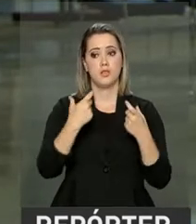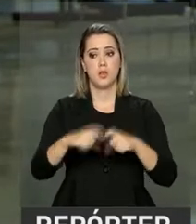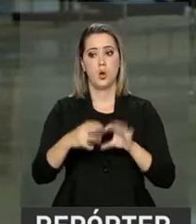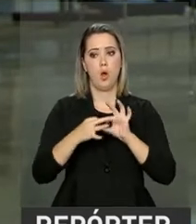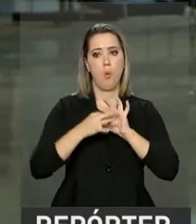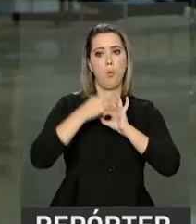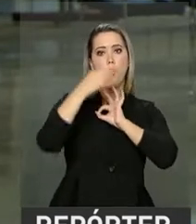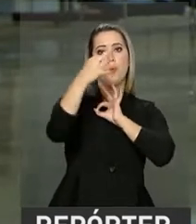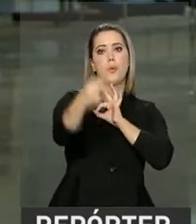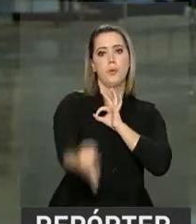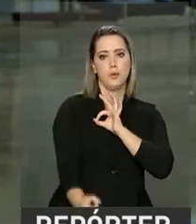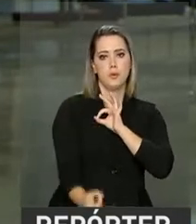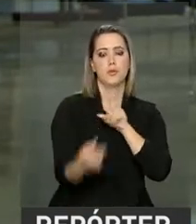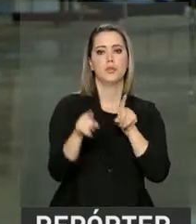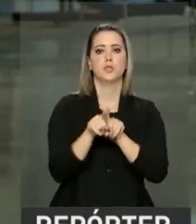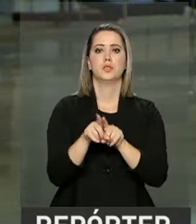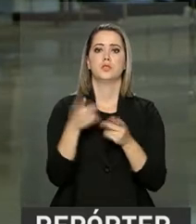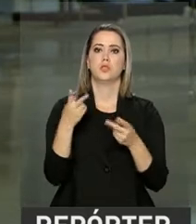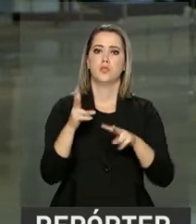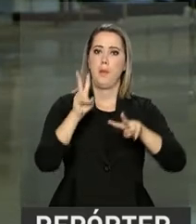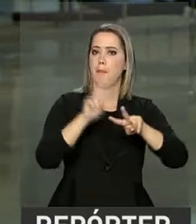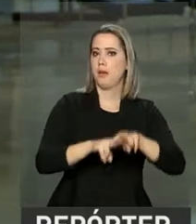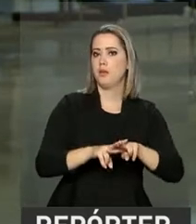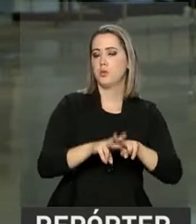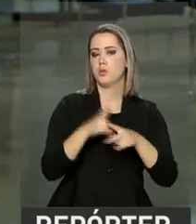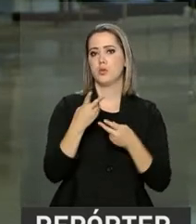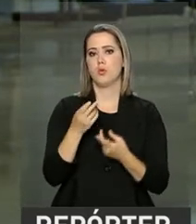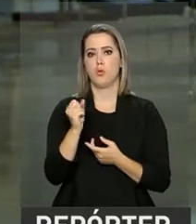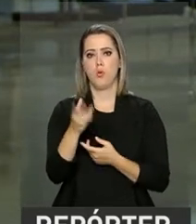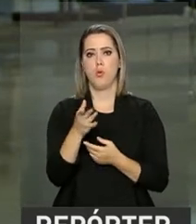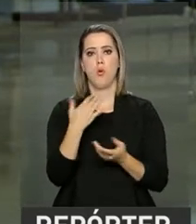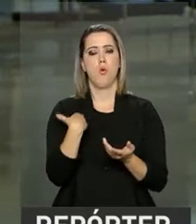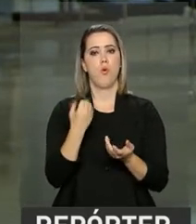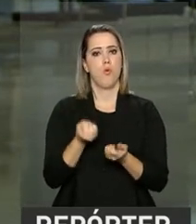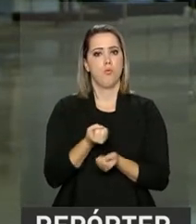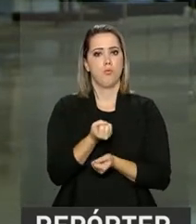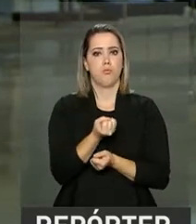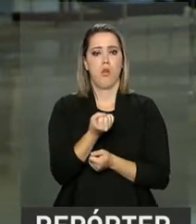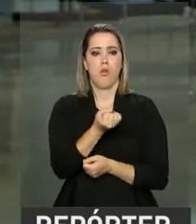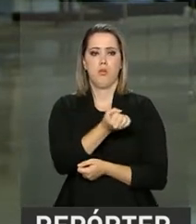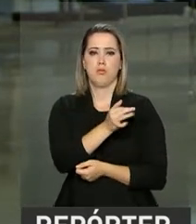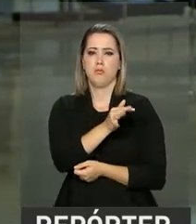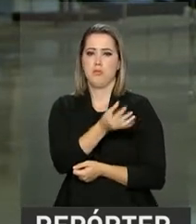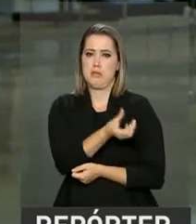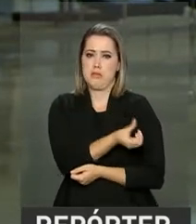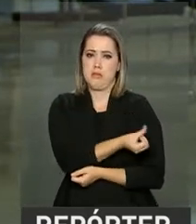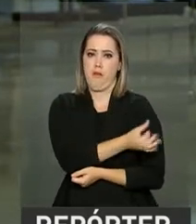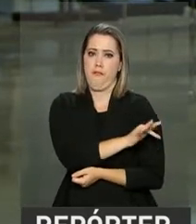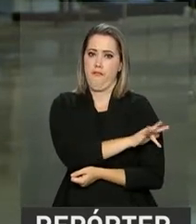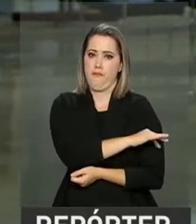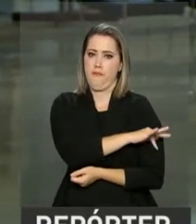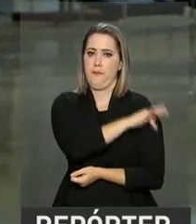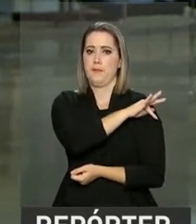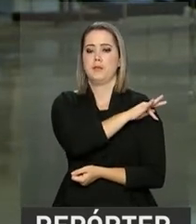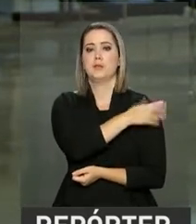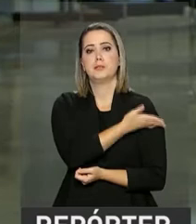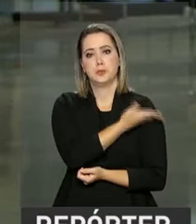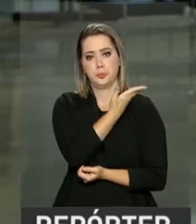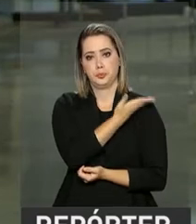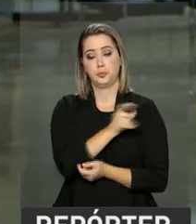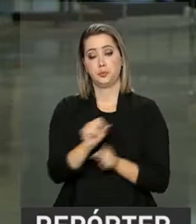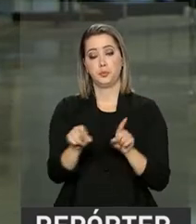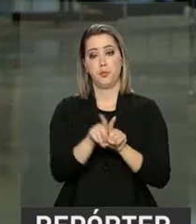difícil acesso, estiver privado de liberdade ou nas séries finais do ensino fundamental. O decreto também